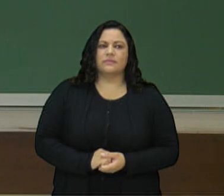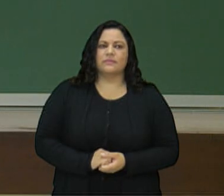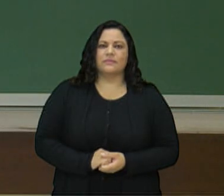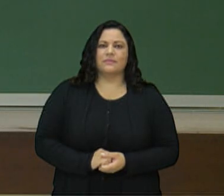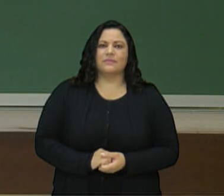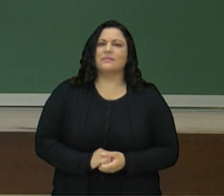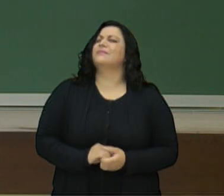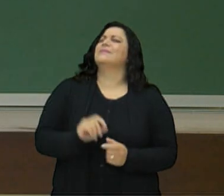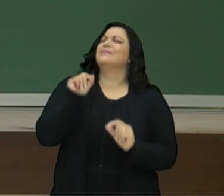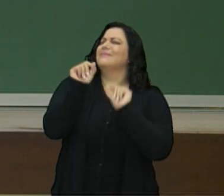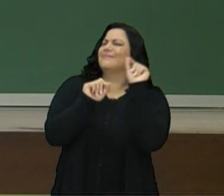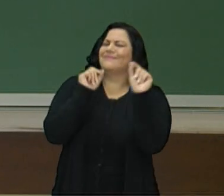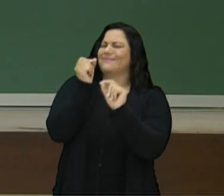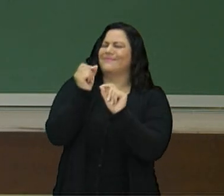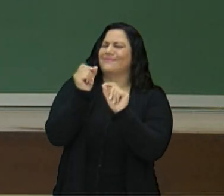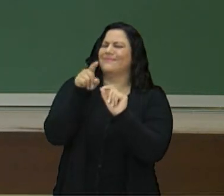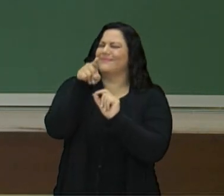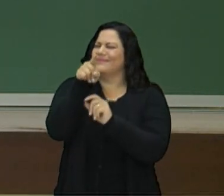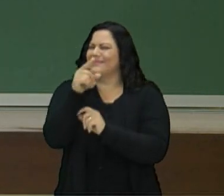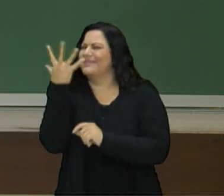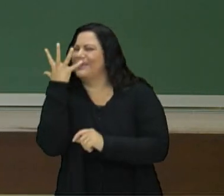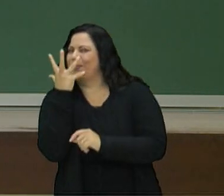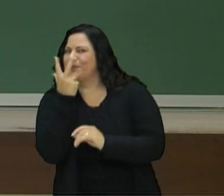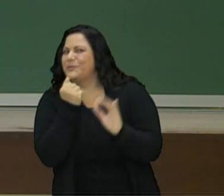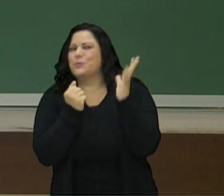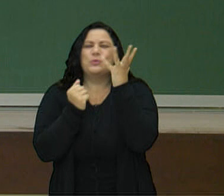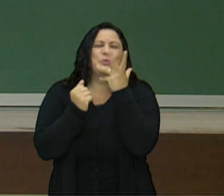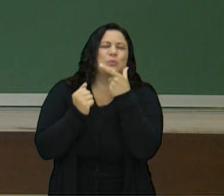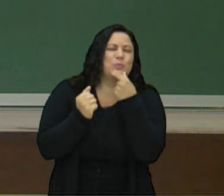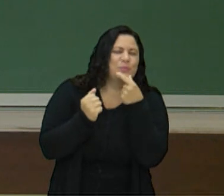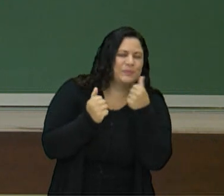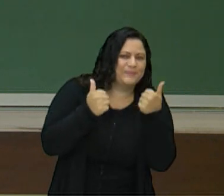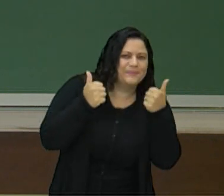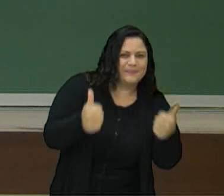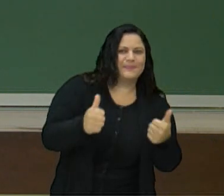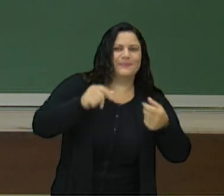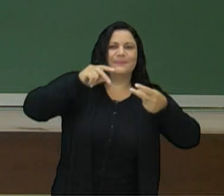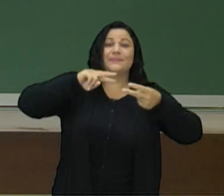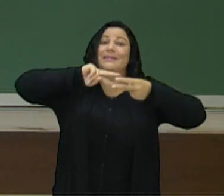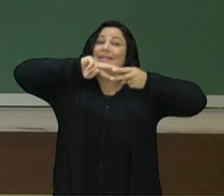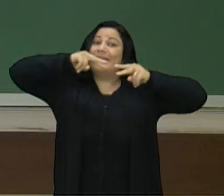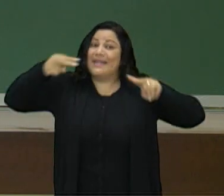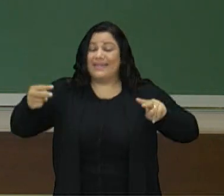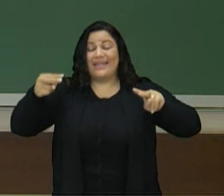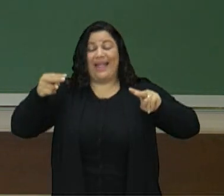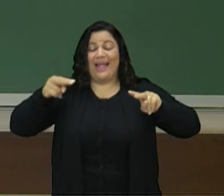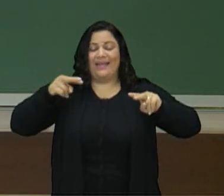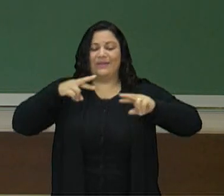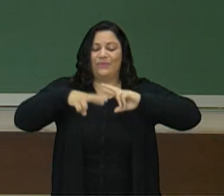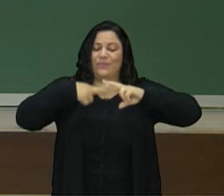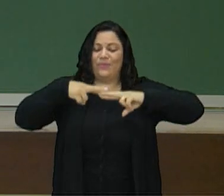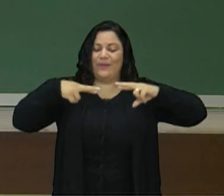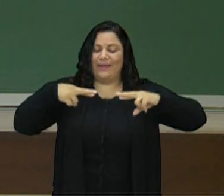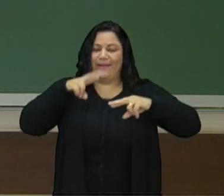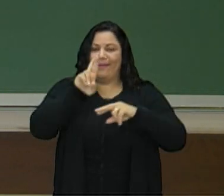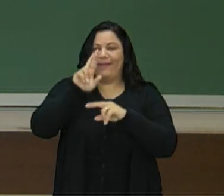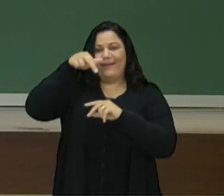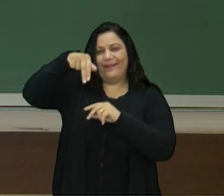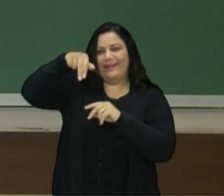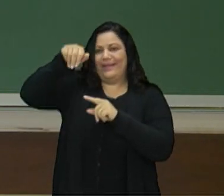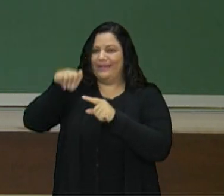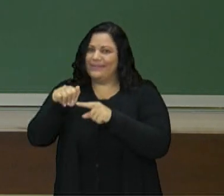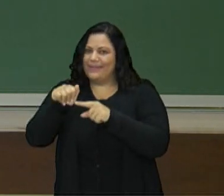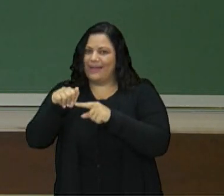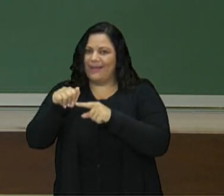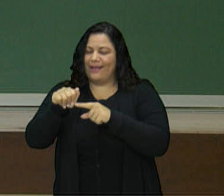bonitinhos e bonitinhas? DNA produzindo RNA. Não muda a linguagem. RNA